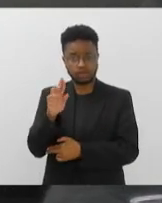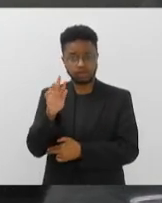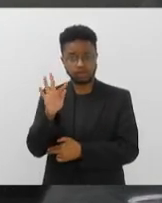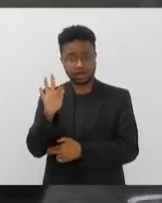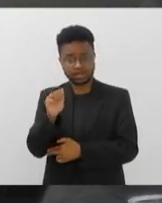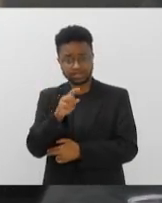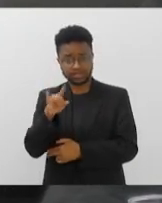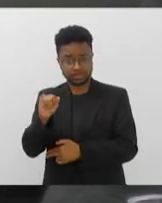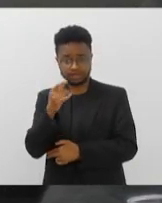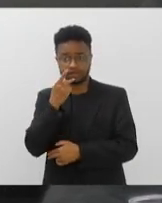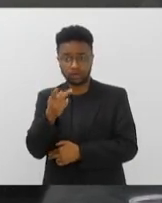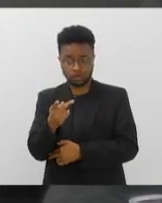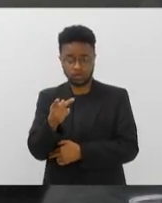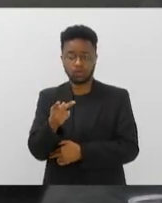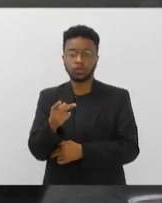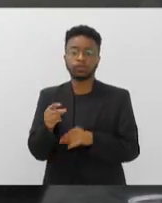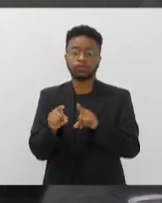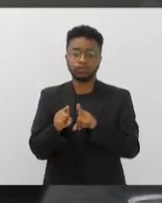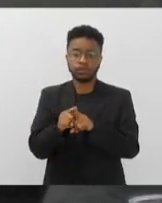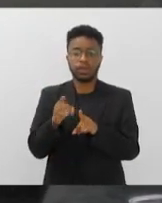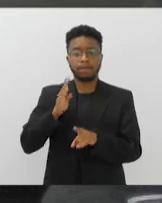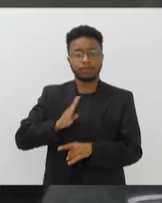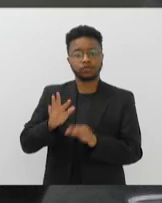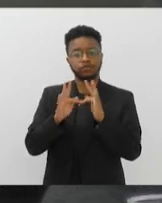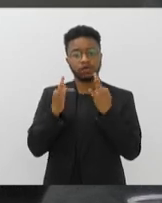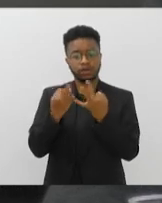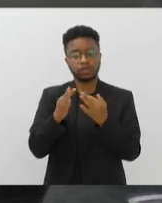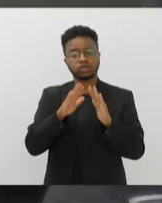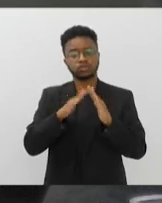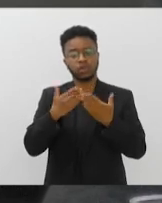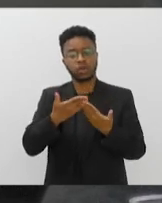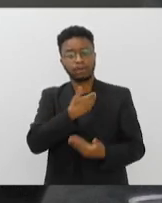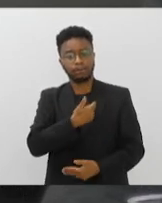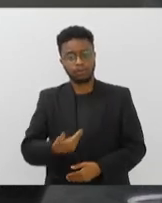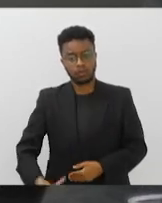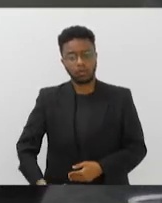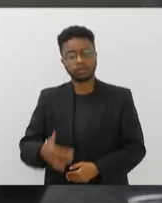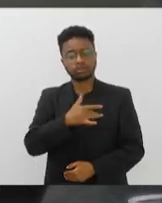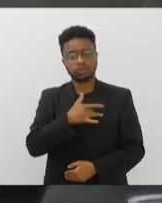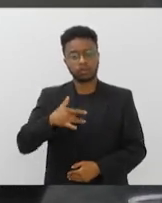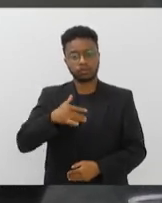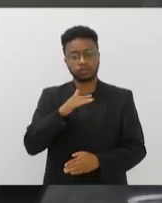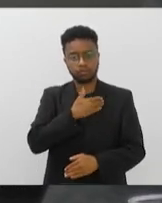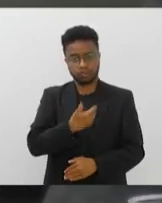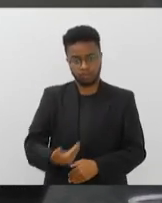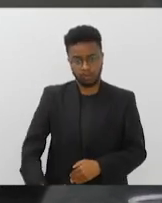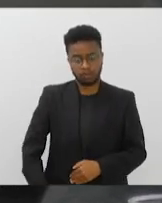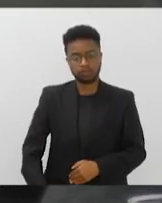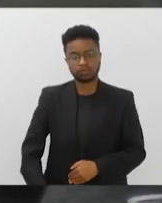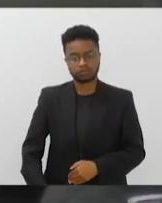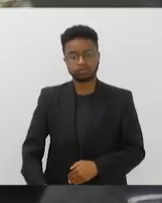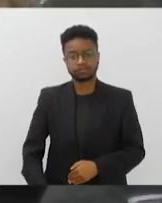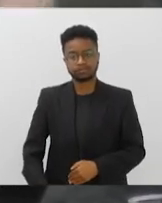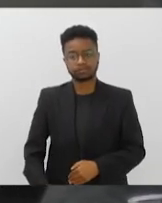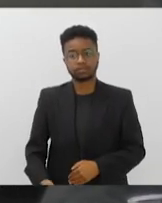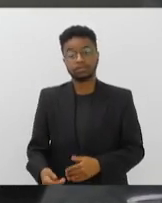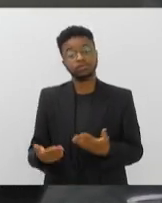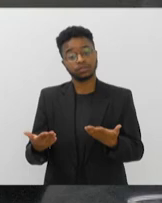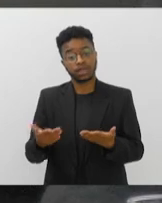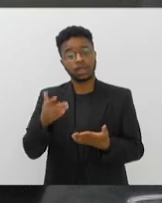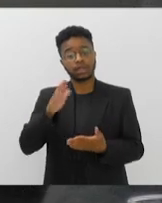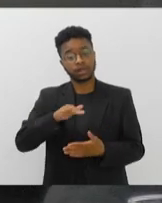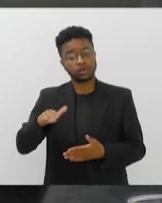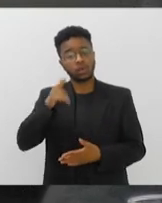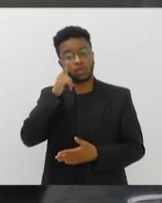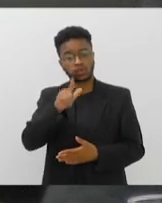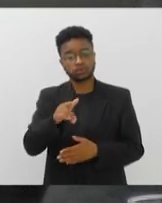muito bem como Bolsa Família escola pública a saúde pública que ela vai poder acessar